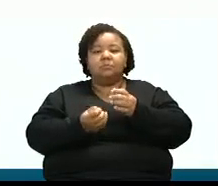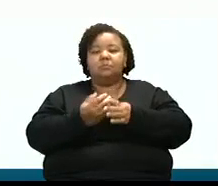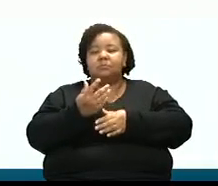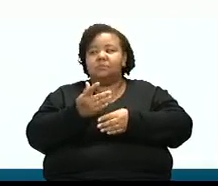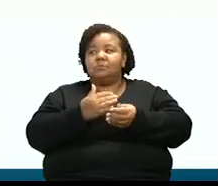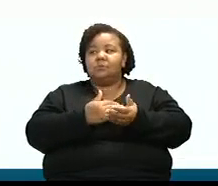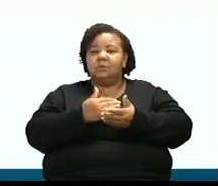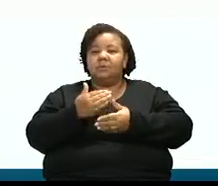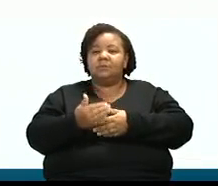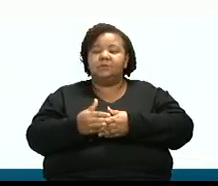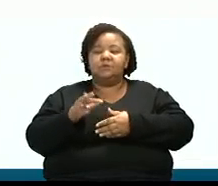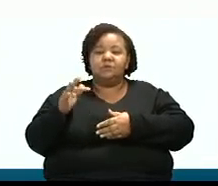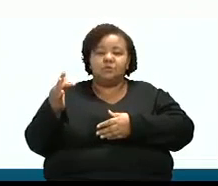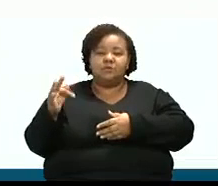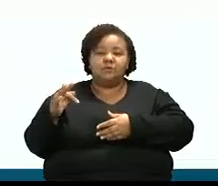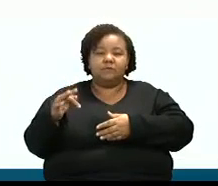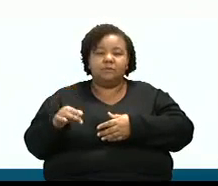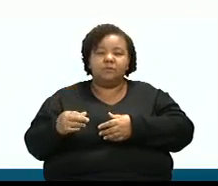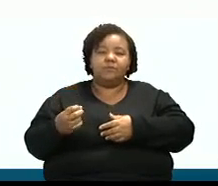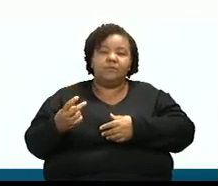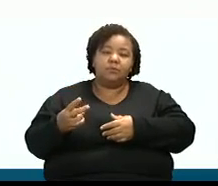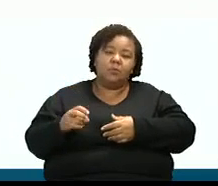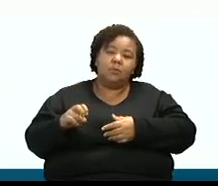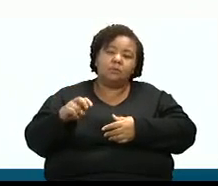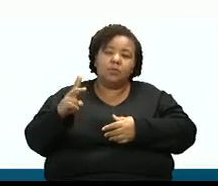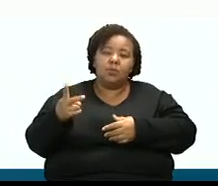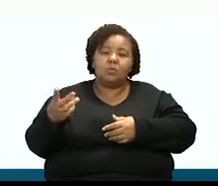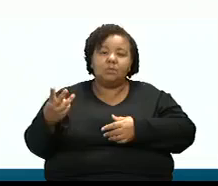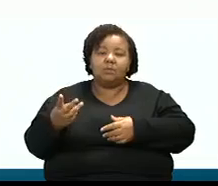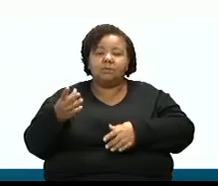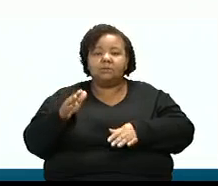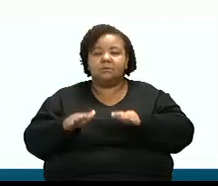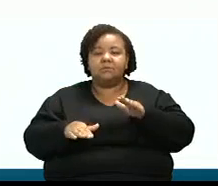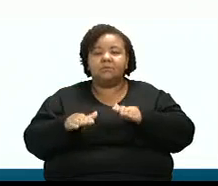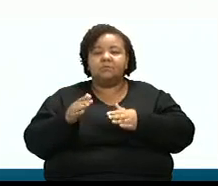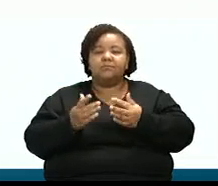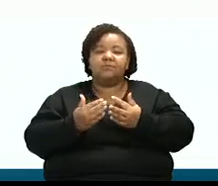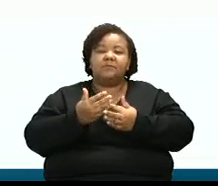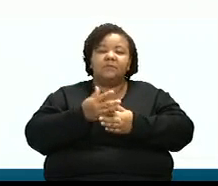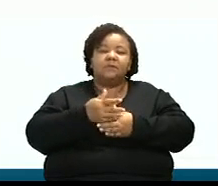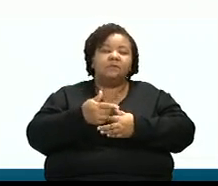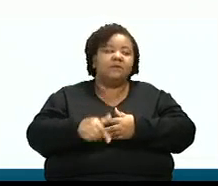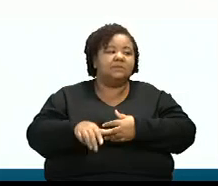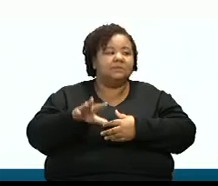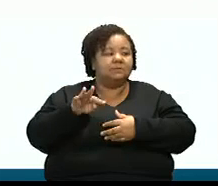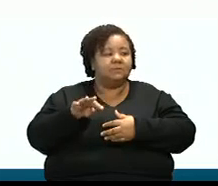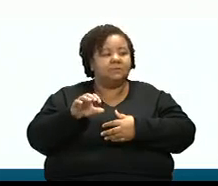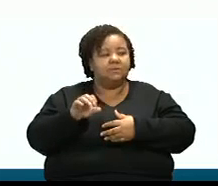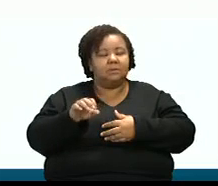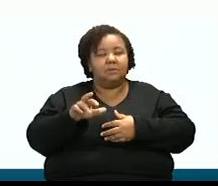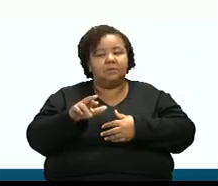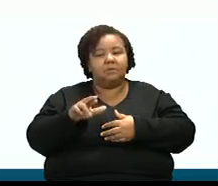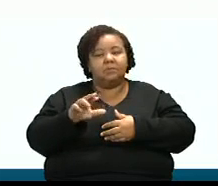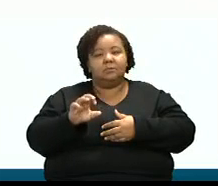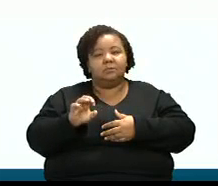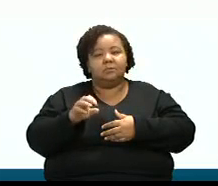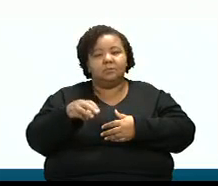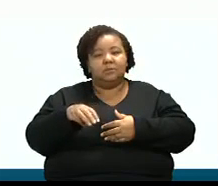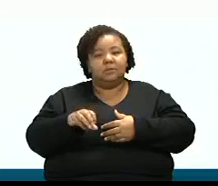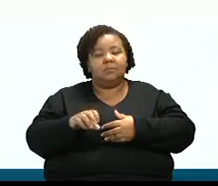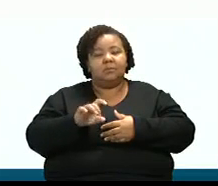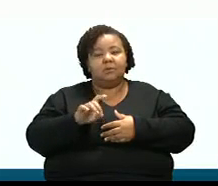a partir de funções de 2 ou 3 variáveis por meio de um teorema que vai envolver apenas